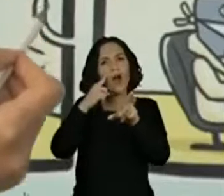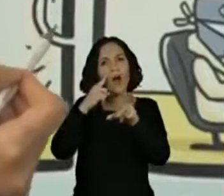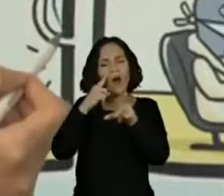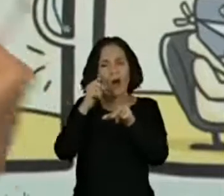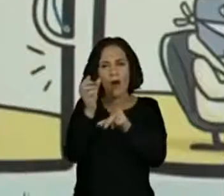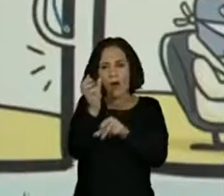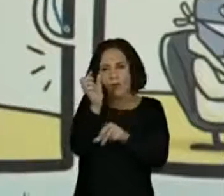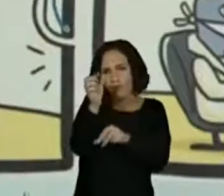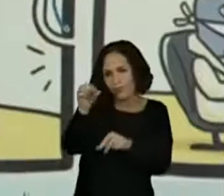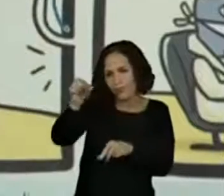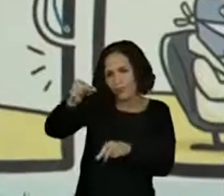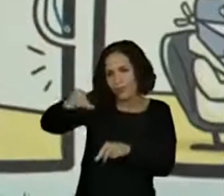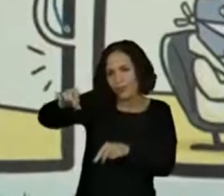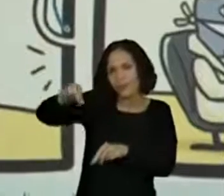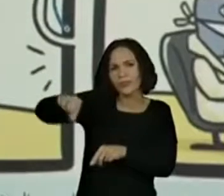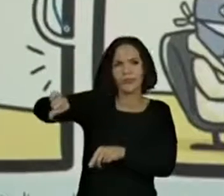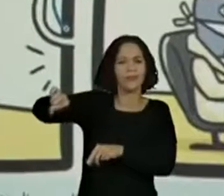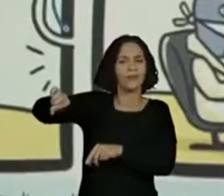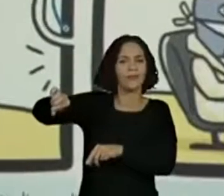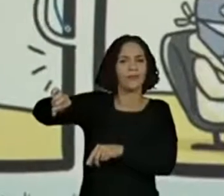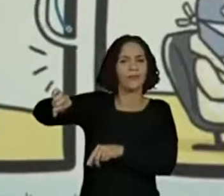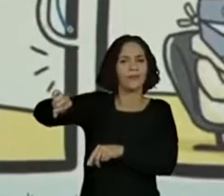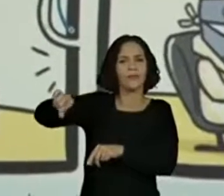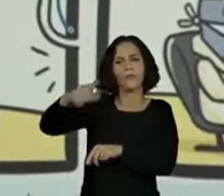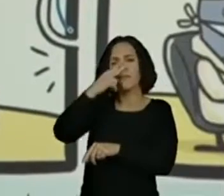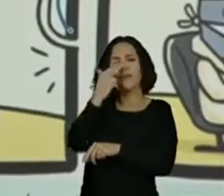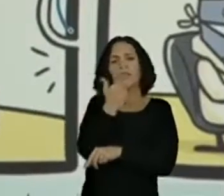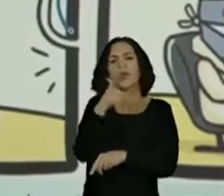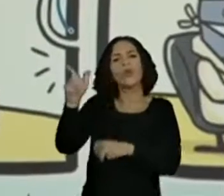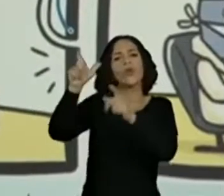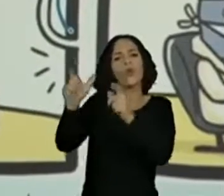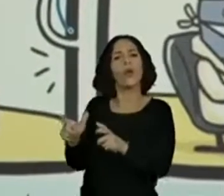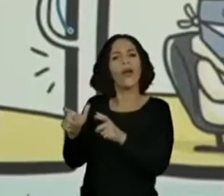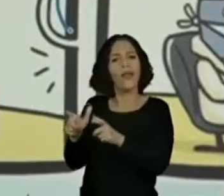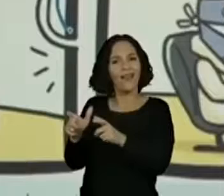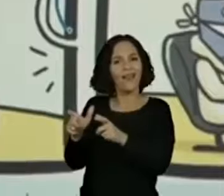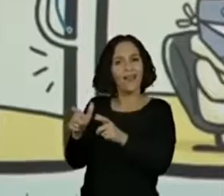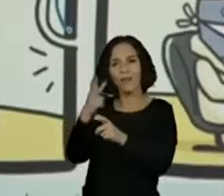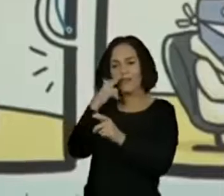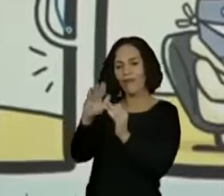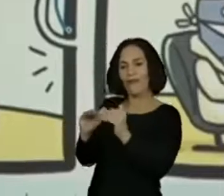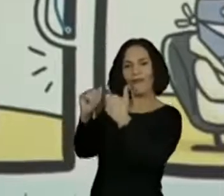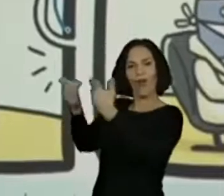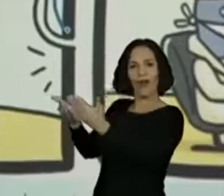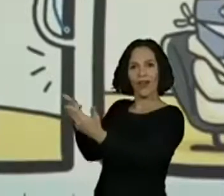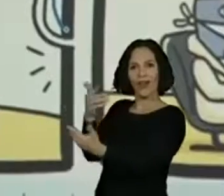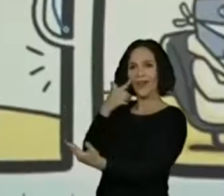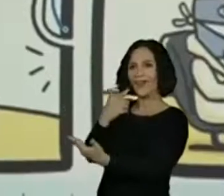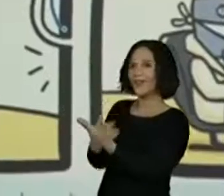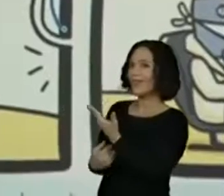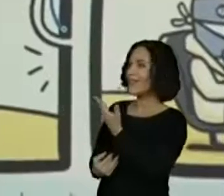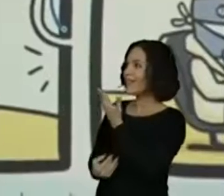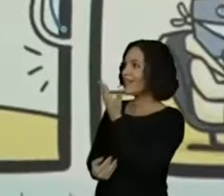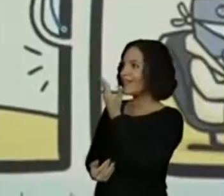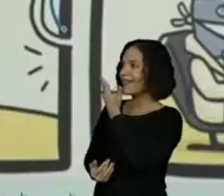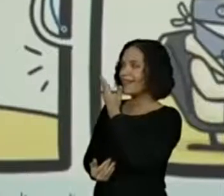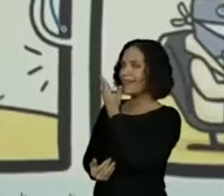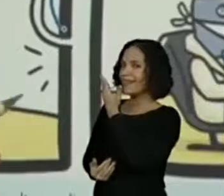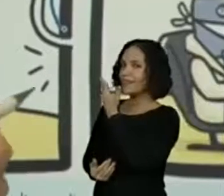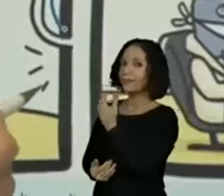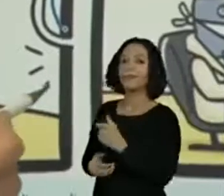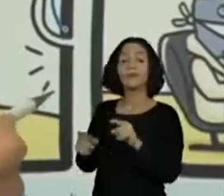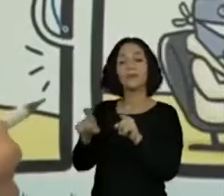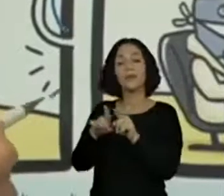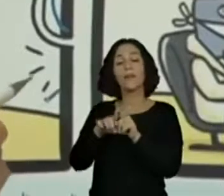e como ele termina dando a sensação de que ele vai para outro lugar. Tá fora, né? Tá fora. E olha que bacana também.